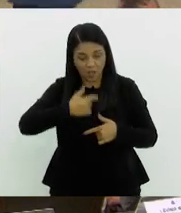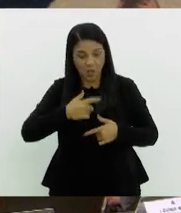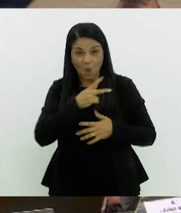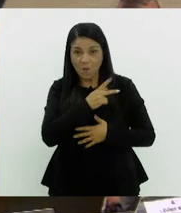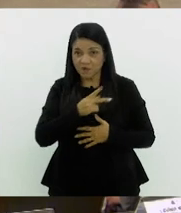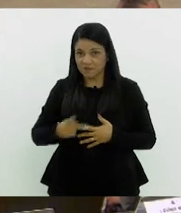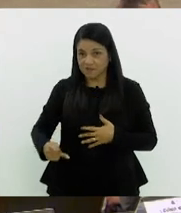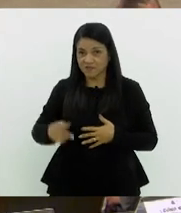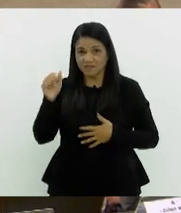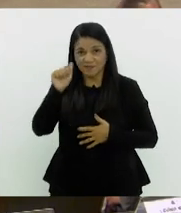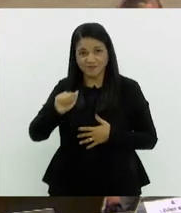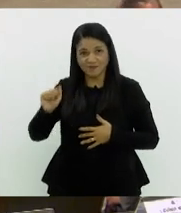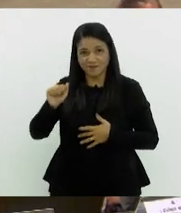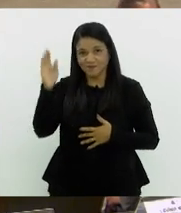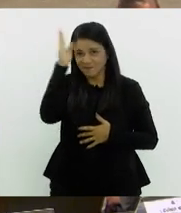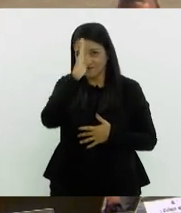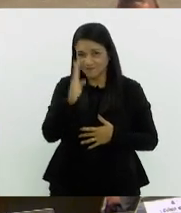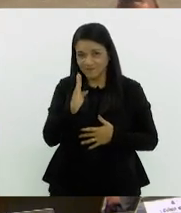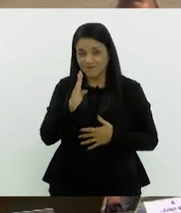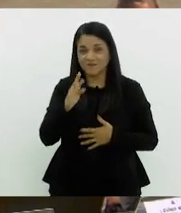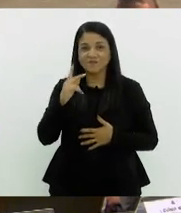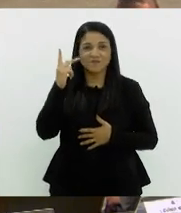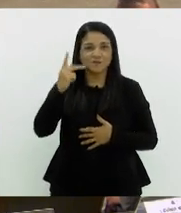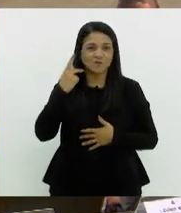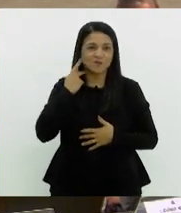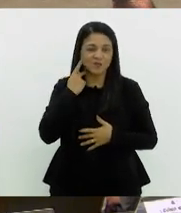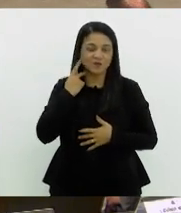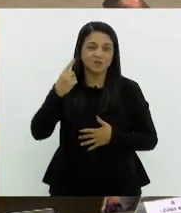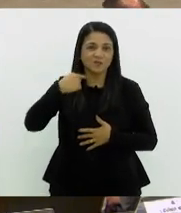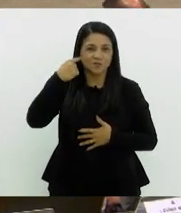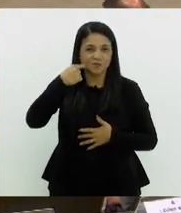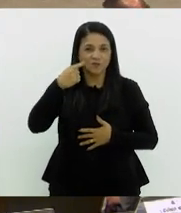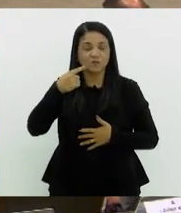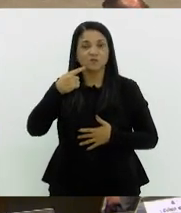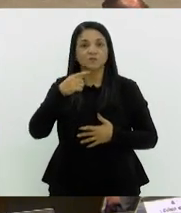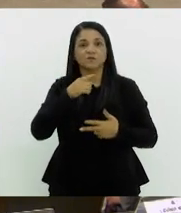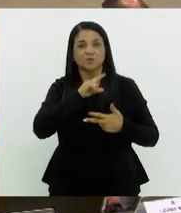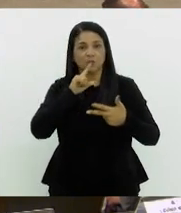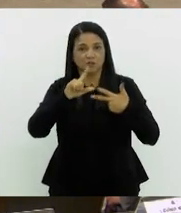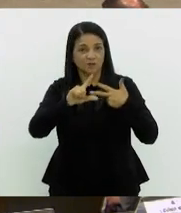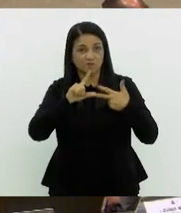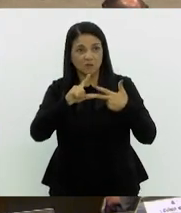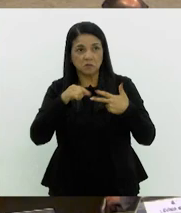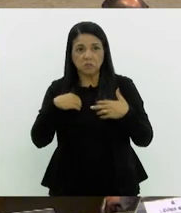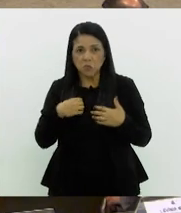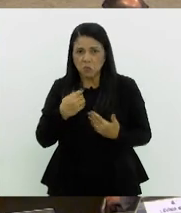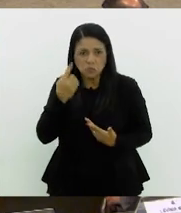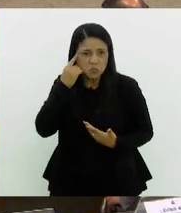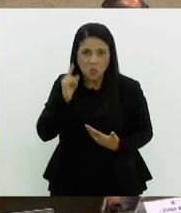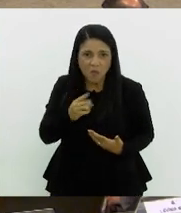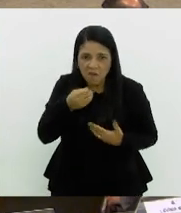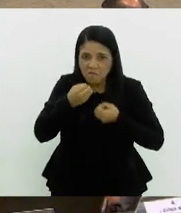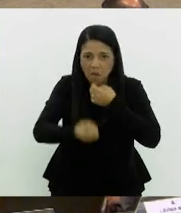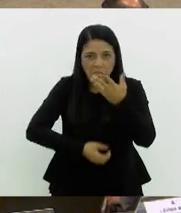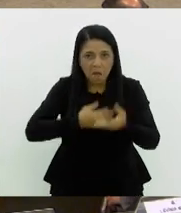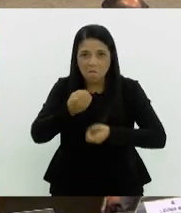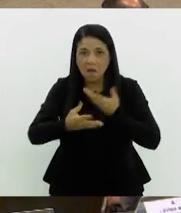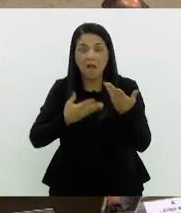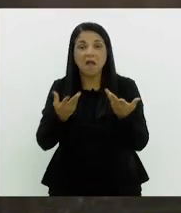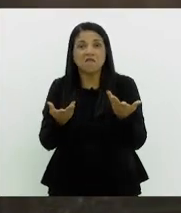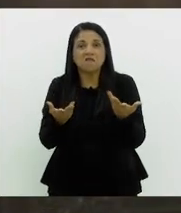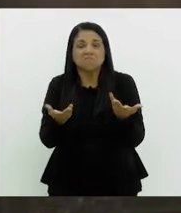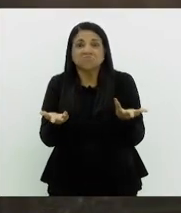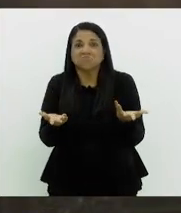da Associação Nacional de Procuradores e Advogados do Poder Legislativo, se eu não soubesse dizer, estava até um pouquinho ali na minha fala de abertura,